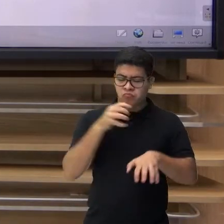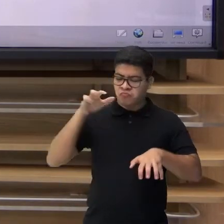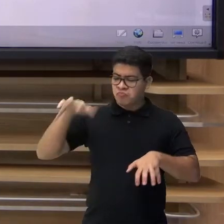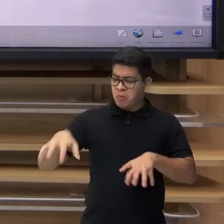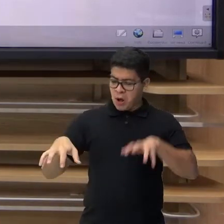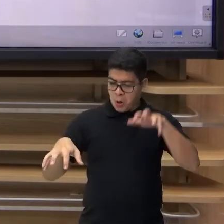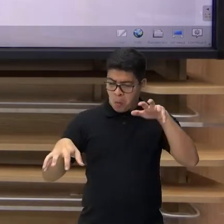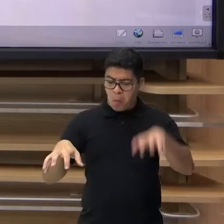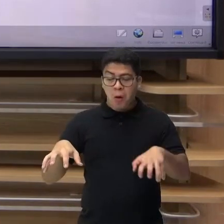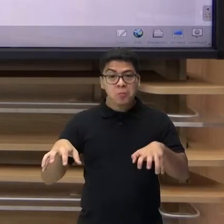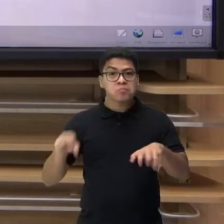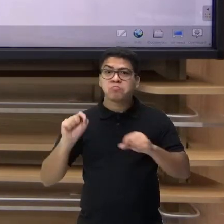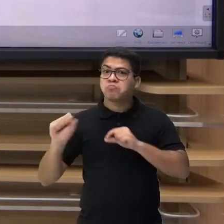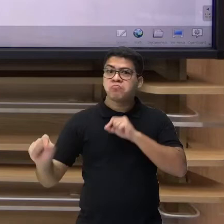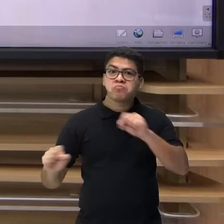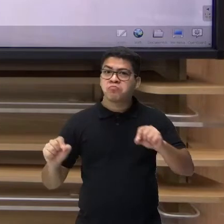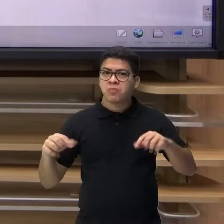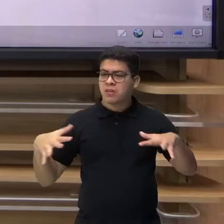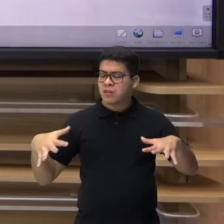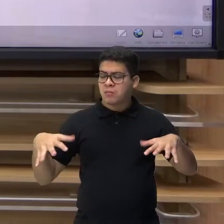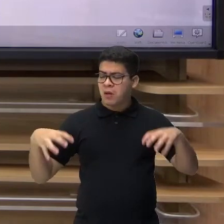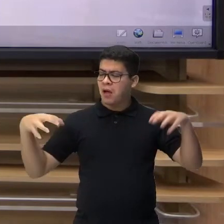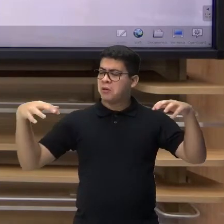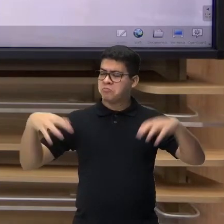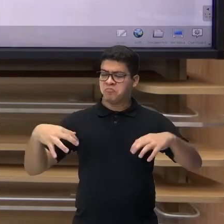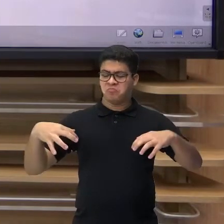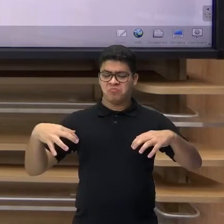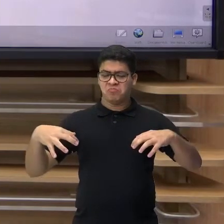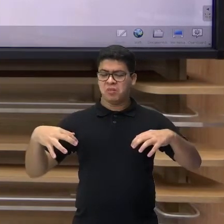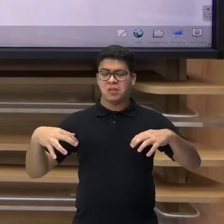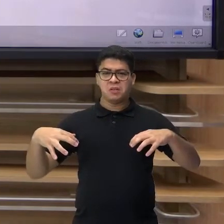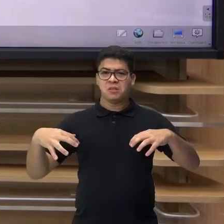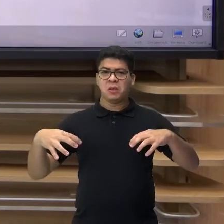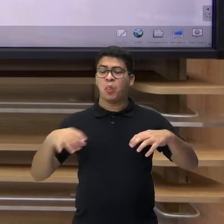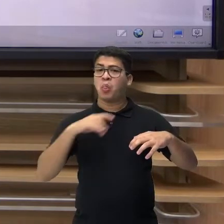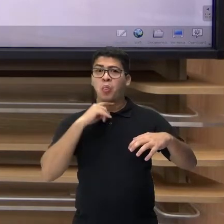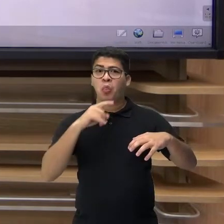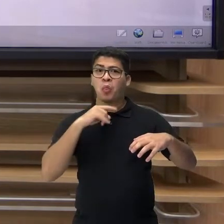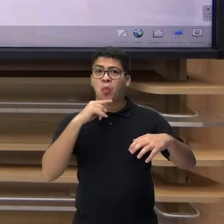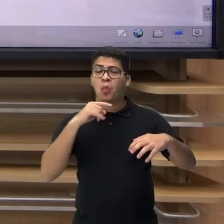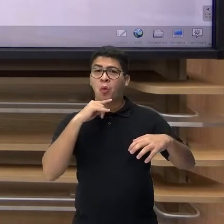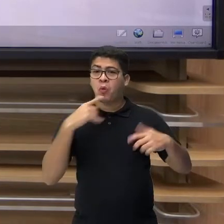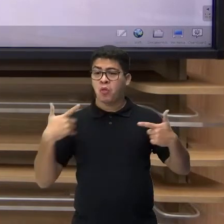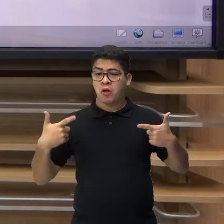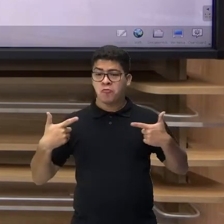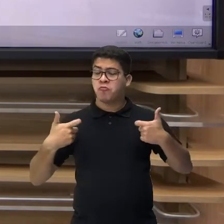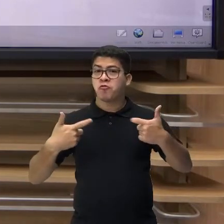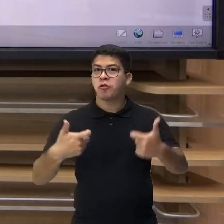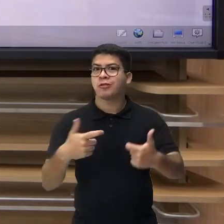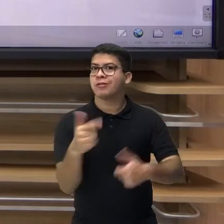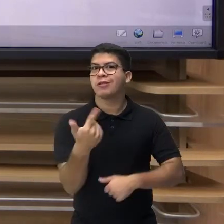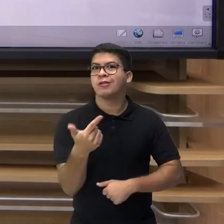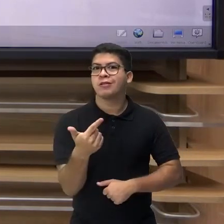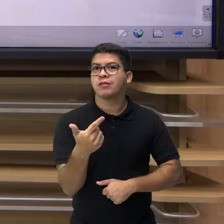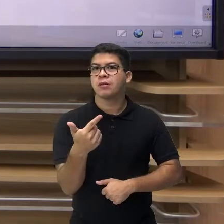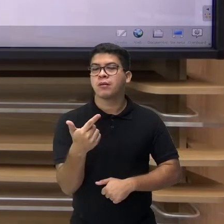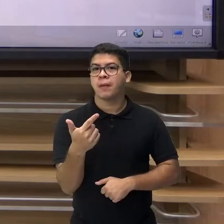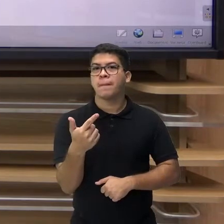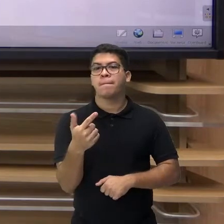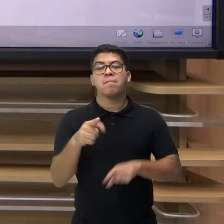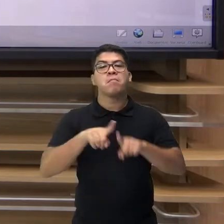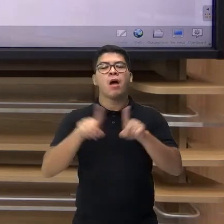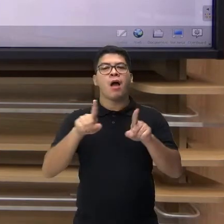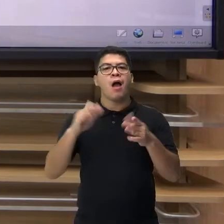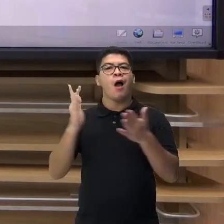frente em alguns territórios, mas nenhum dos dois ataca. Então, os ingleses, eles chamam essa fase de guerra de mentira e os alemães chamam de guerra